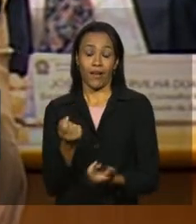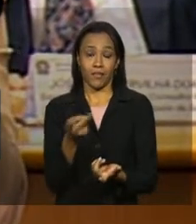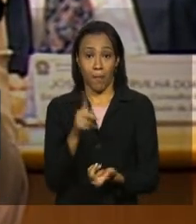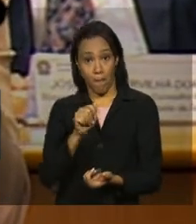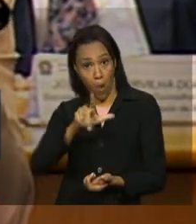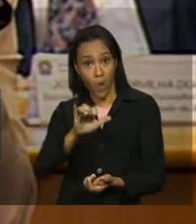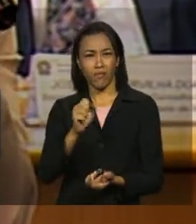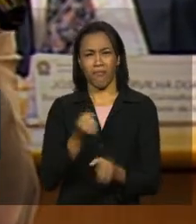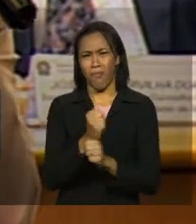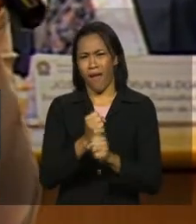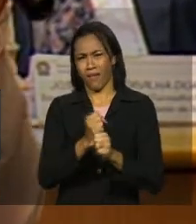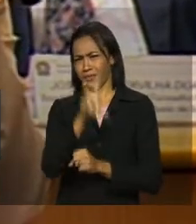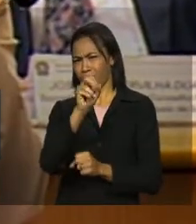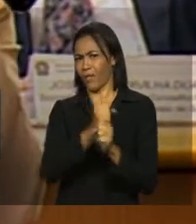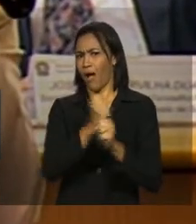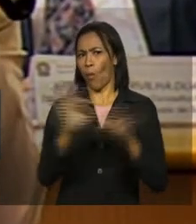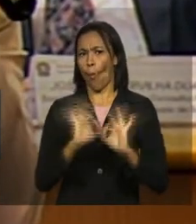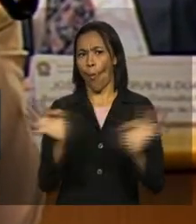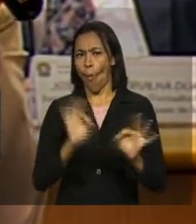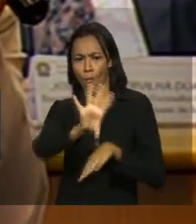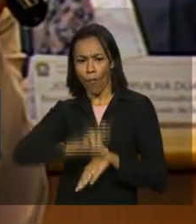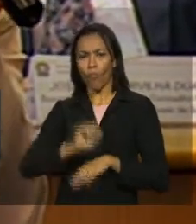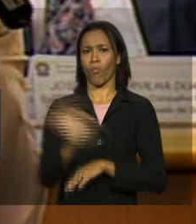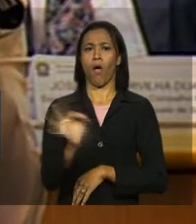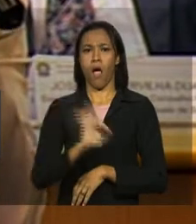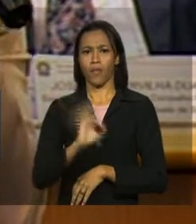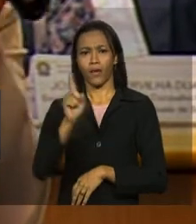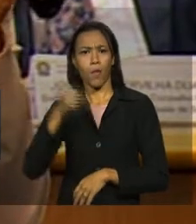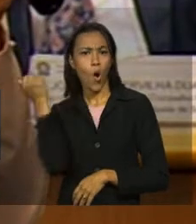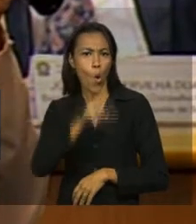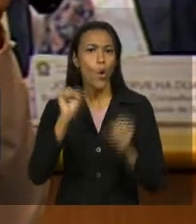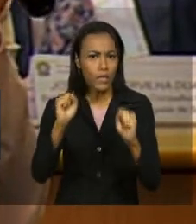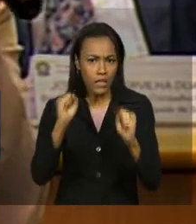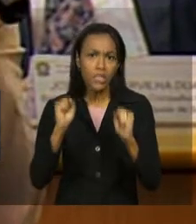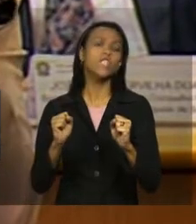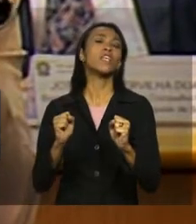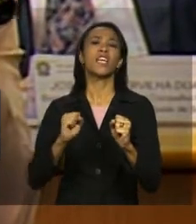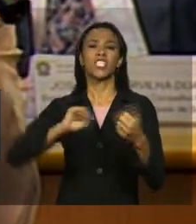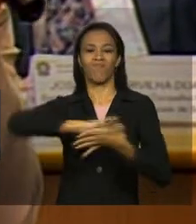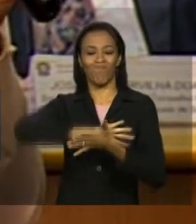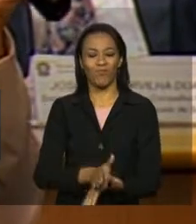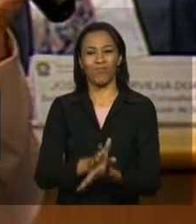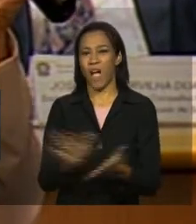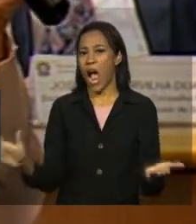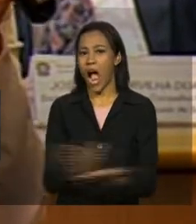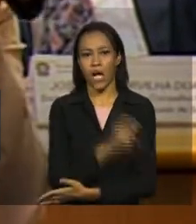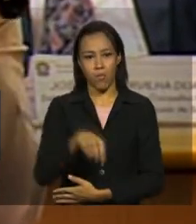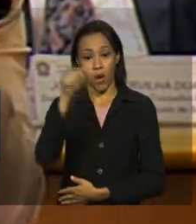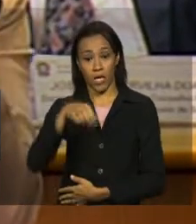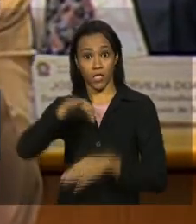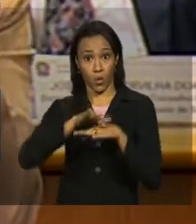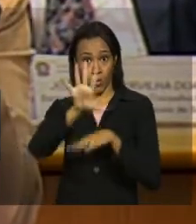de 30 anos sem a eu prefiro no país uma conquista do programa nacional de imunização é onde erradicação dessa doença no território nacional